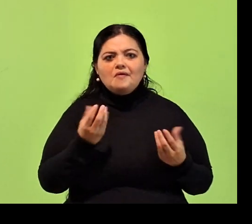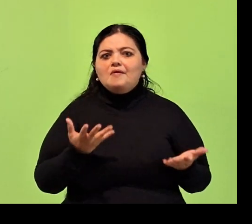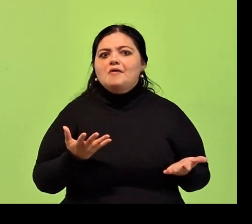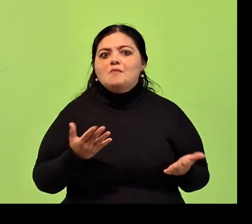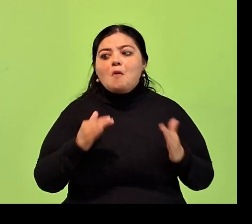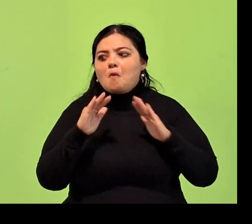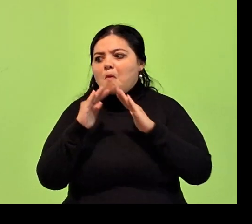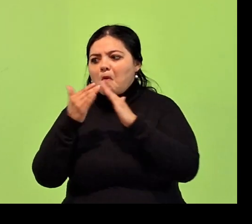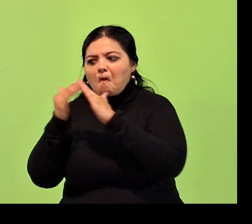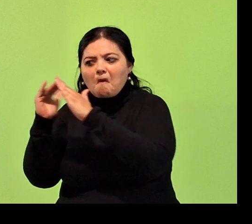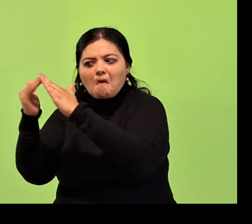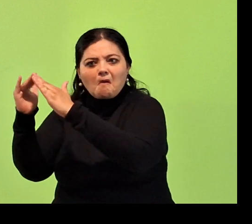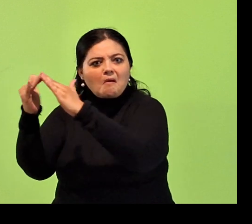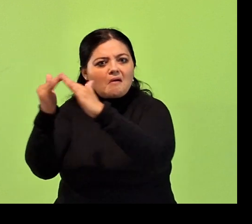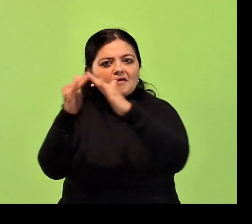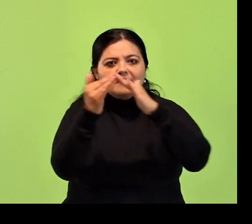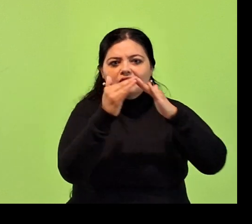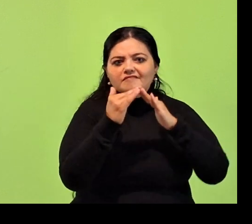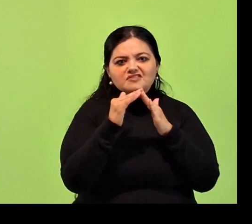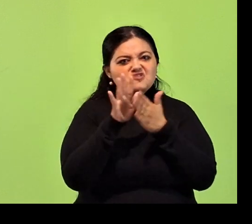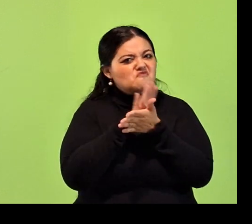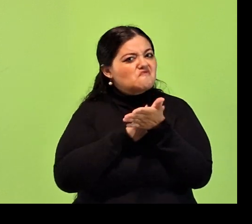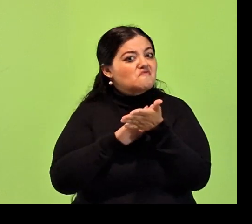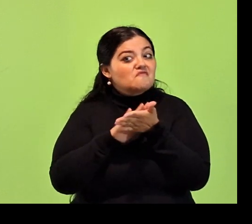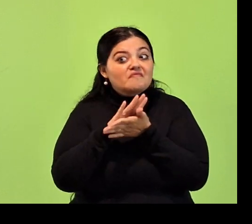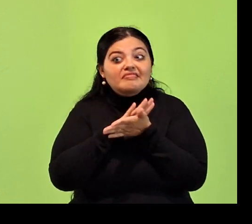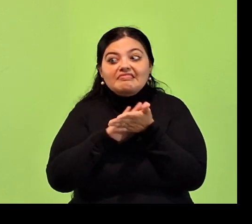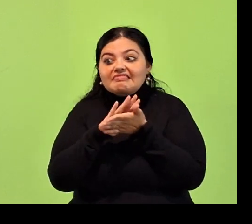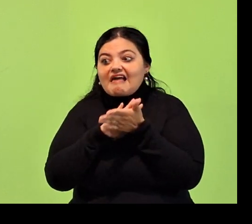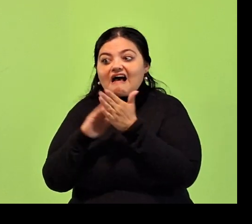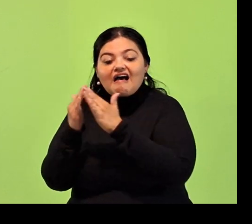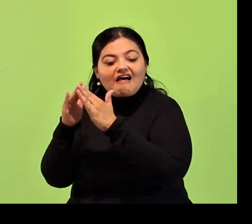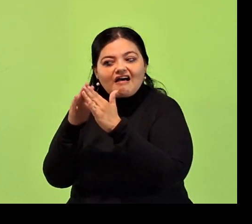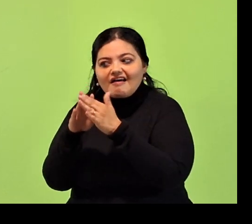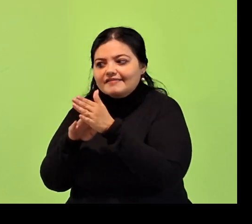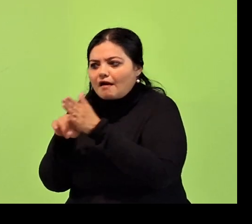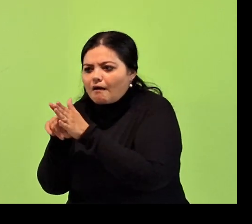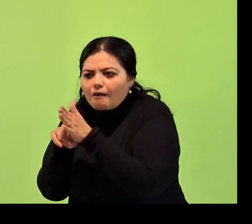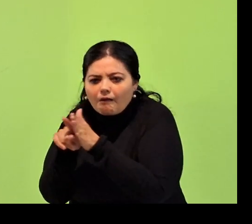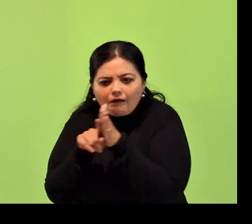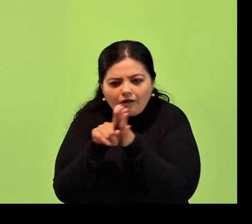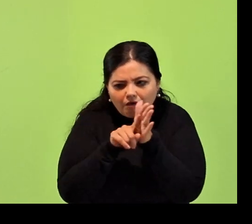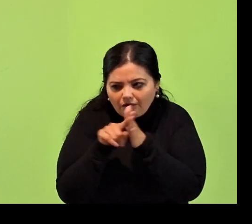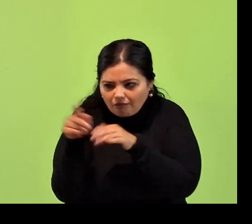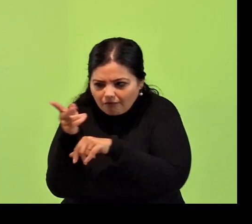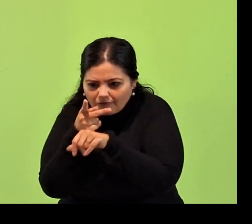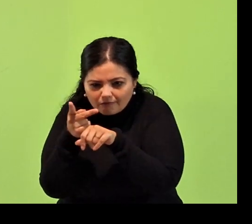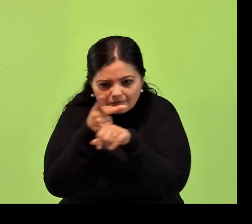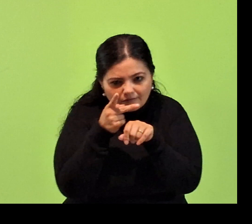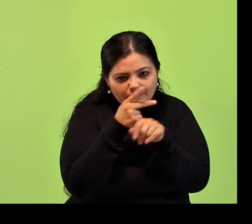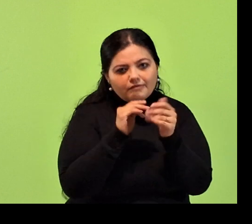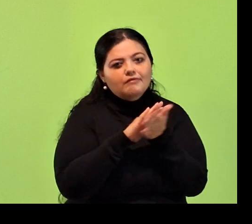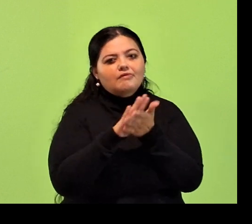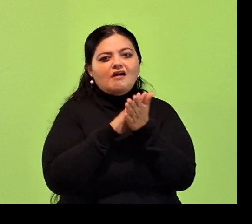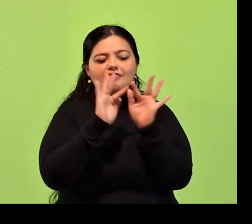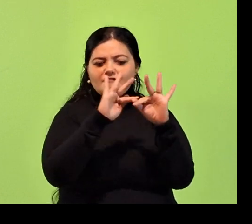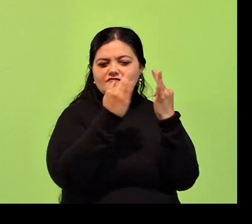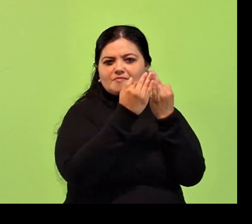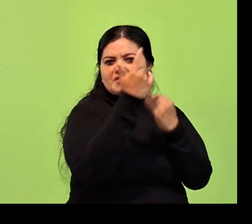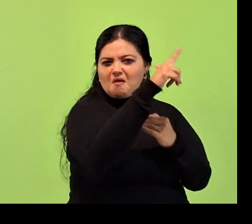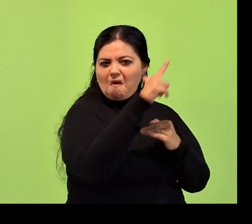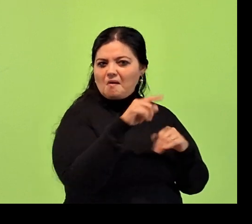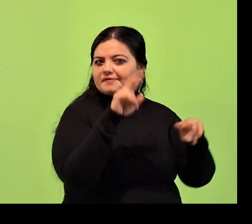vizinhos e nenhuma outra casa foi revistada, nenhuma outra casa foi vasculhada, nenhuma outra família foi